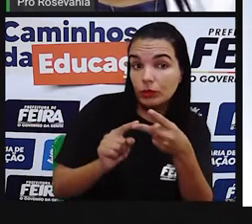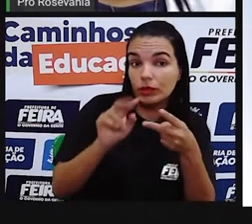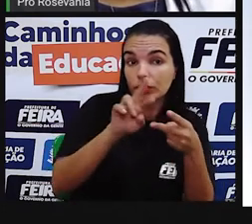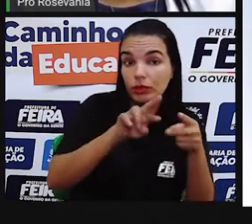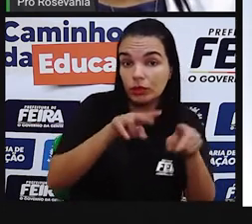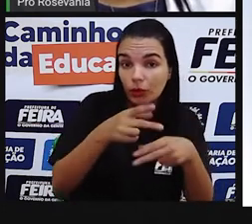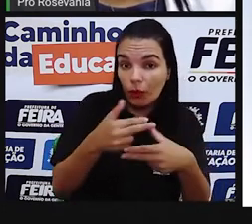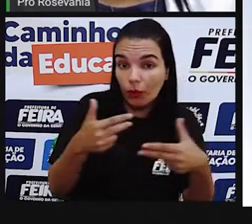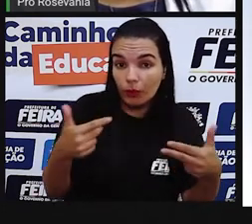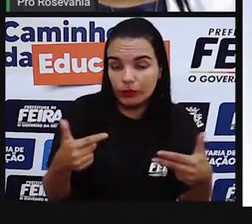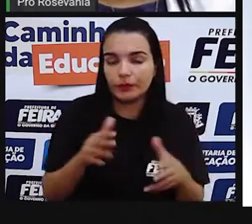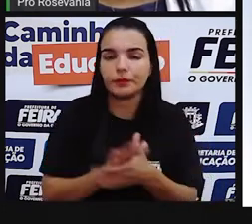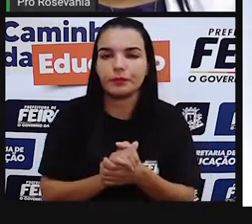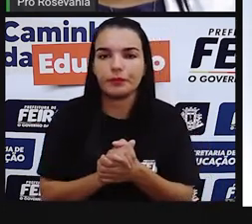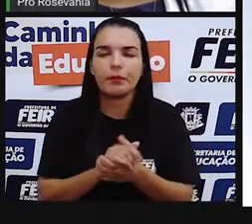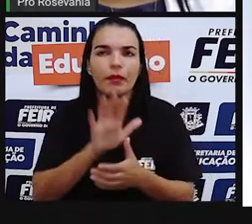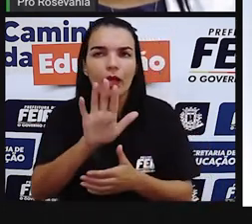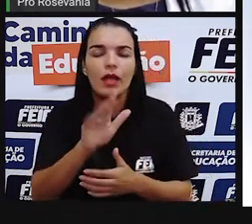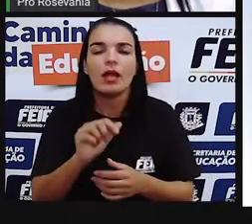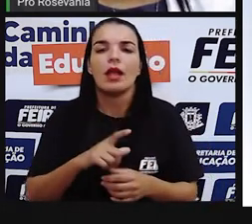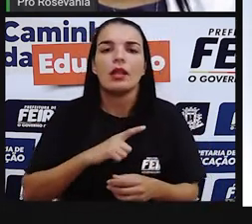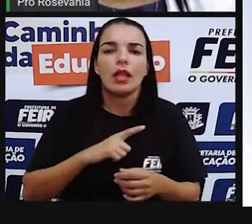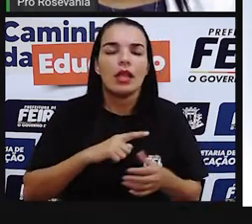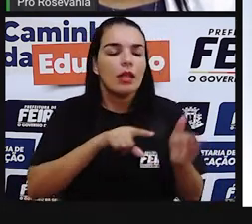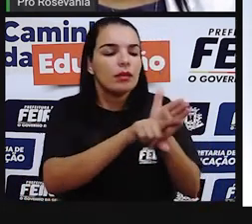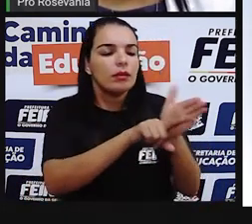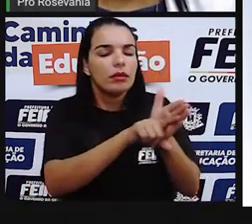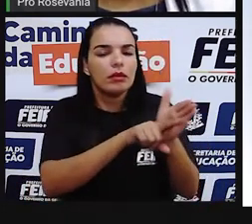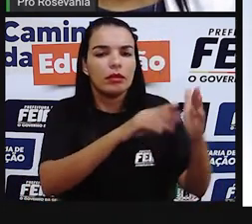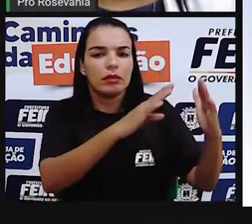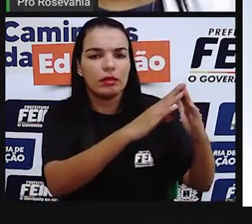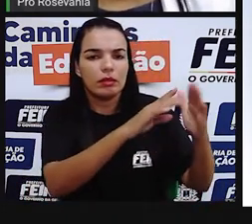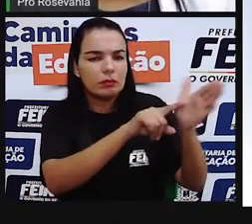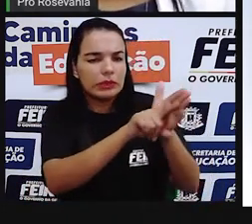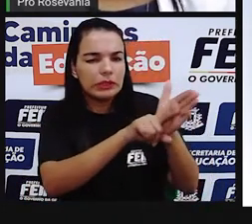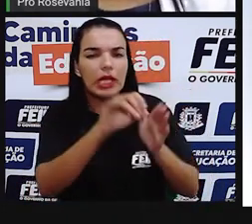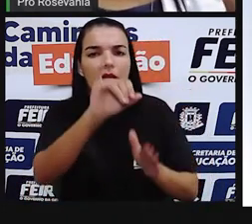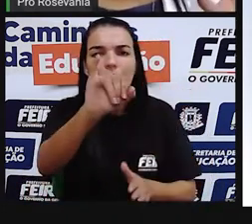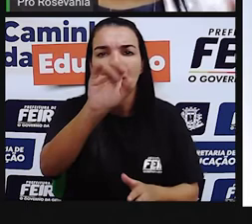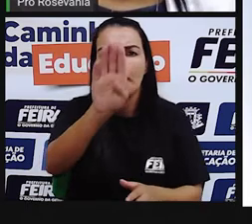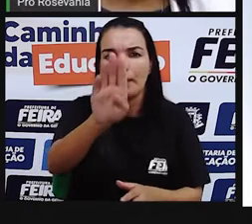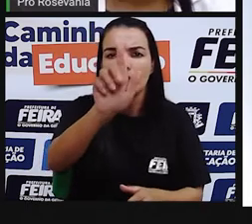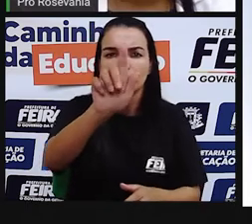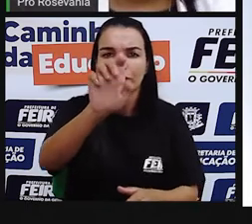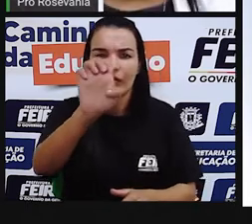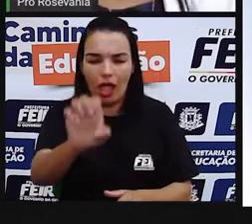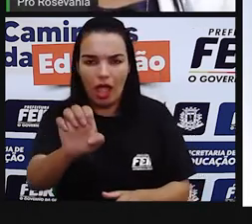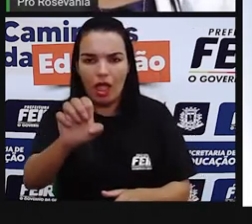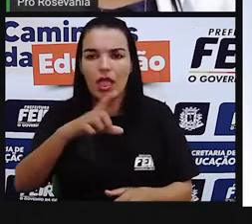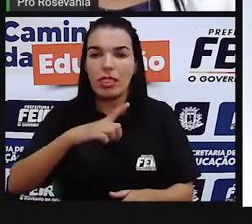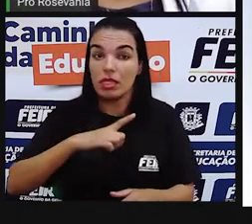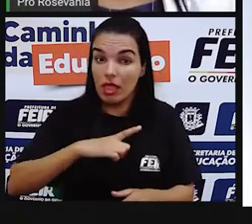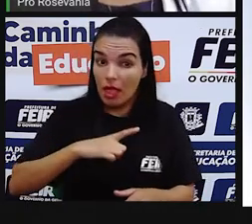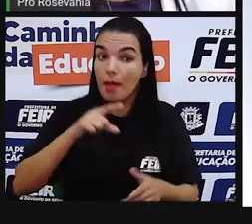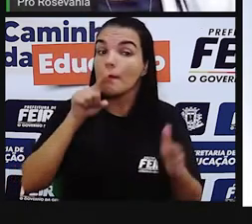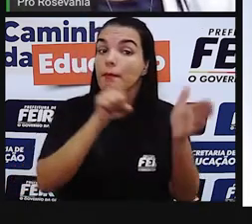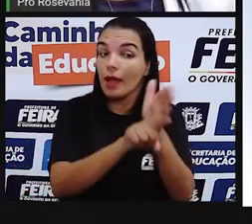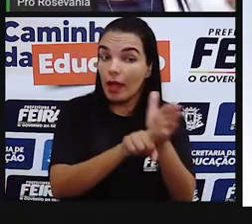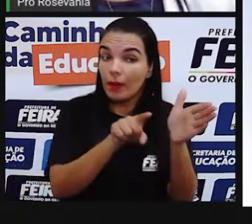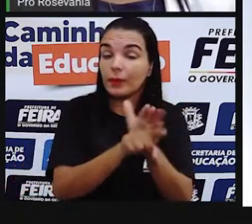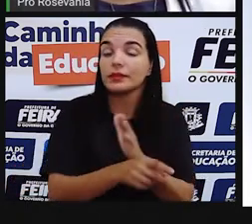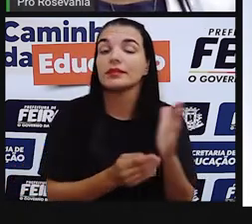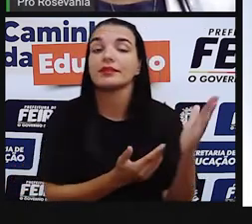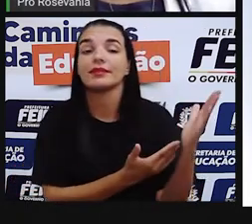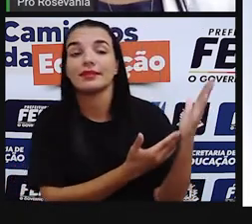O IBGE, ele trabalha com esse conceito, o conceito de raça e de cor. Então, uma pergunta lá no IBGE, né,